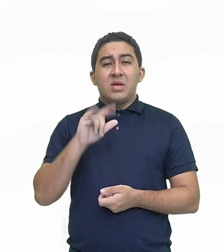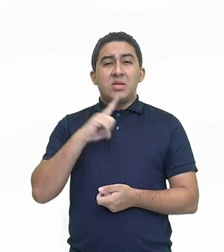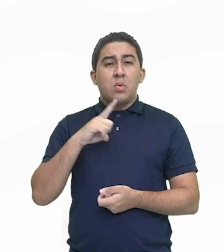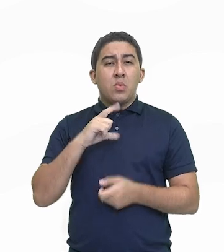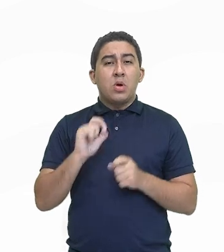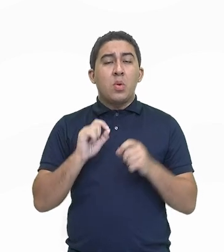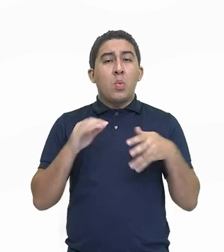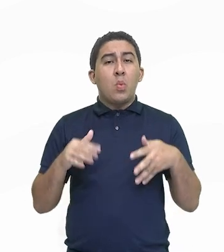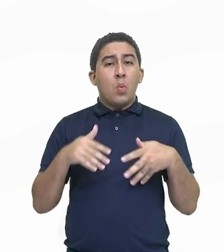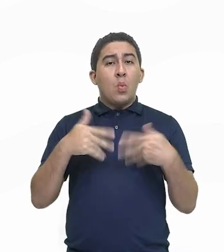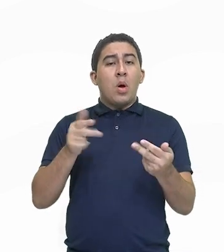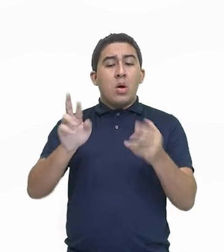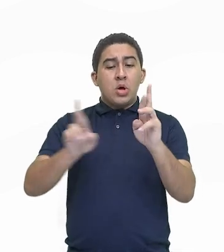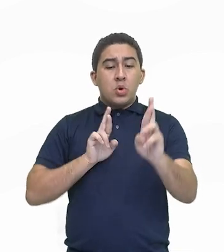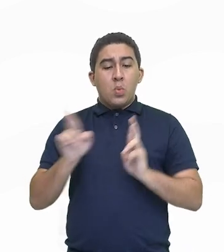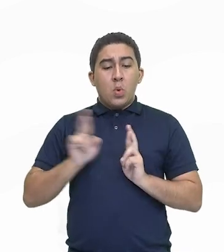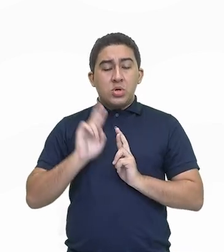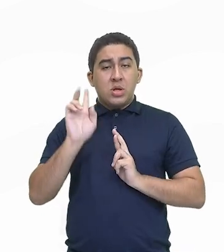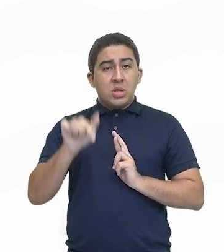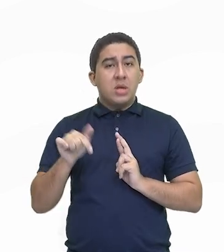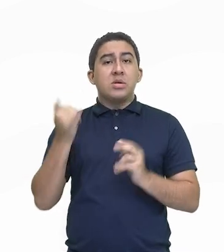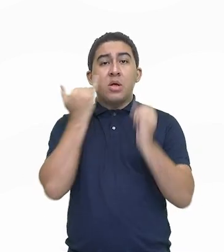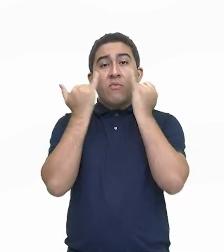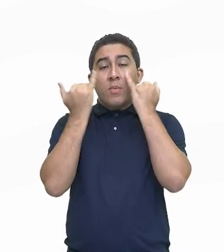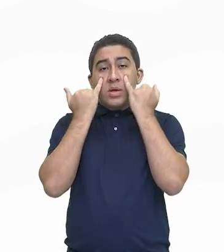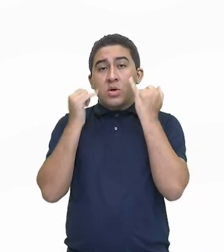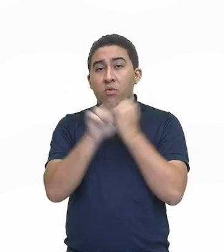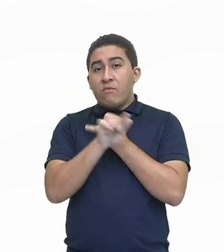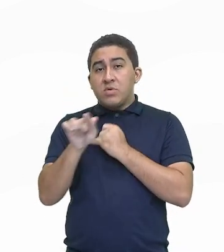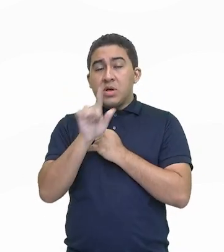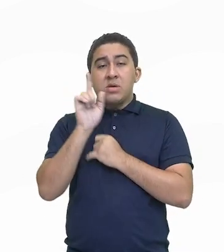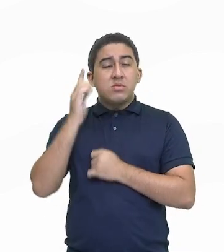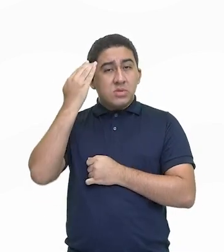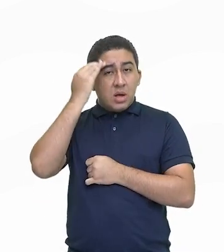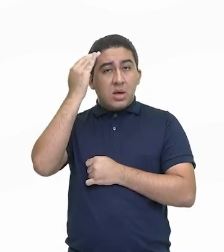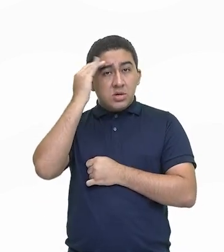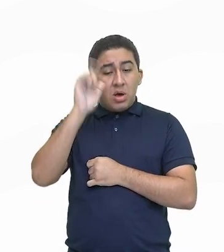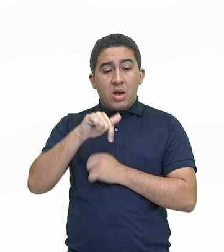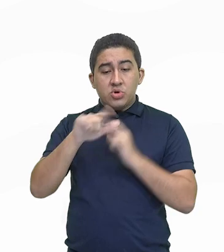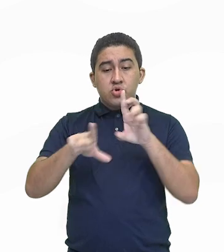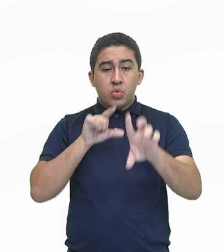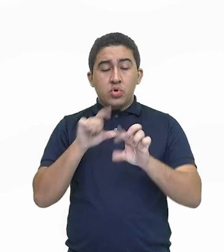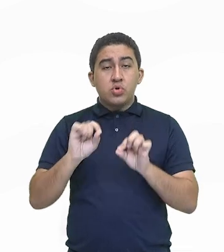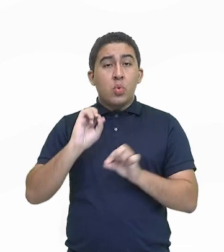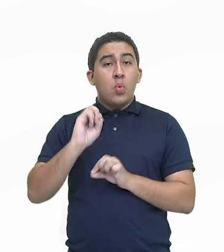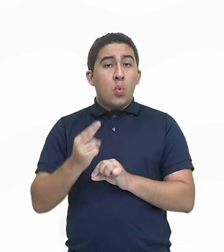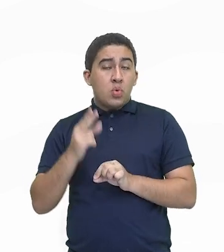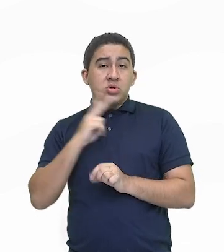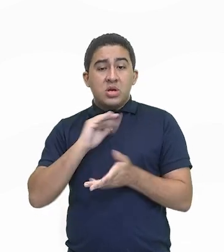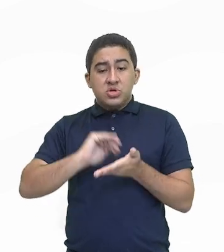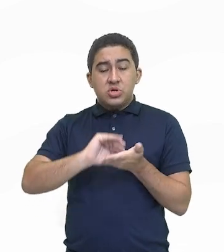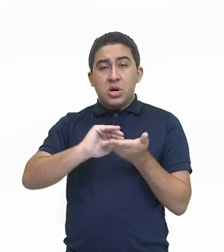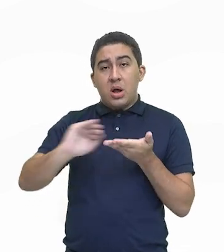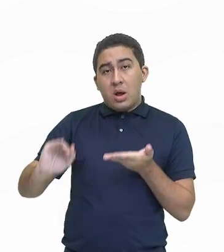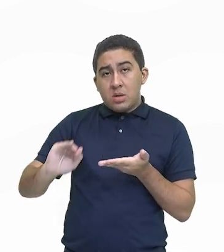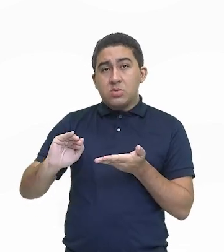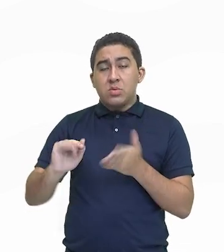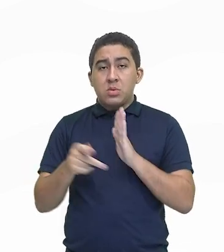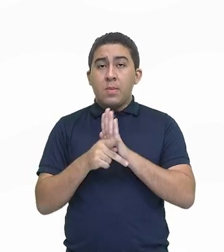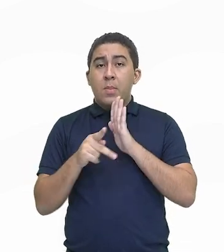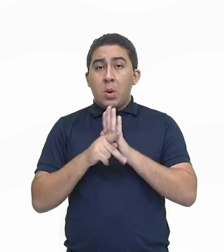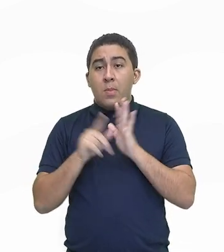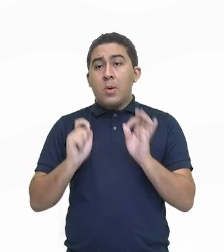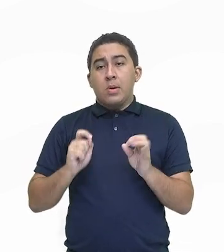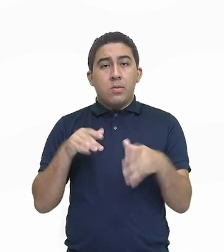qual daqueles resultados, daqueles dados, eles vão ser escolhidos ou vão ser anulados, né?